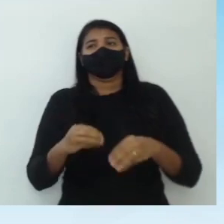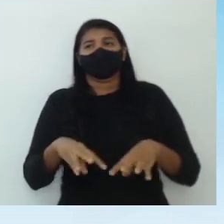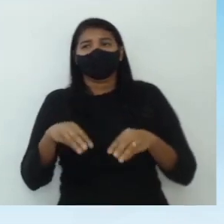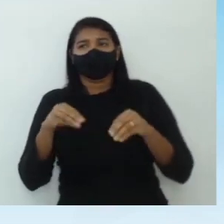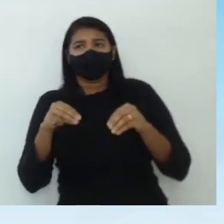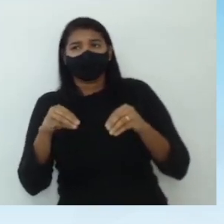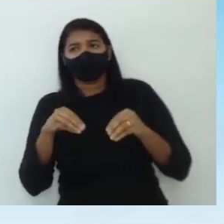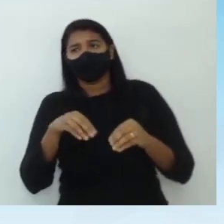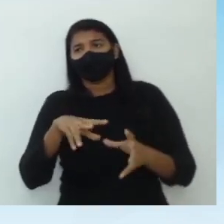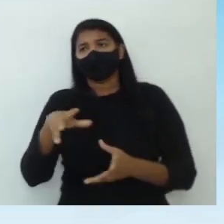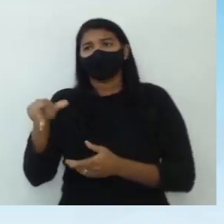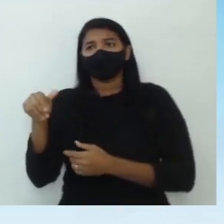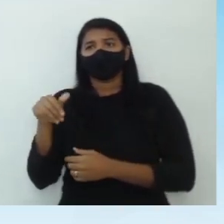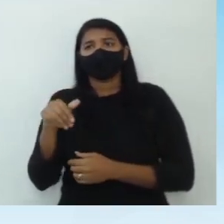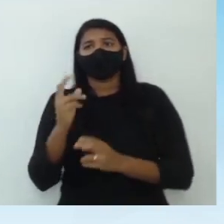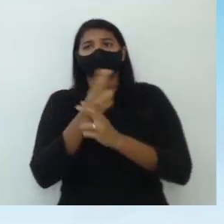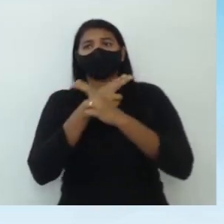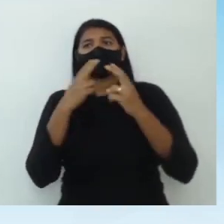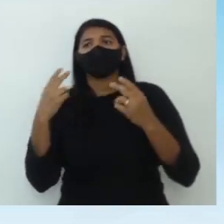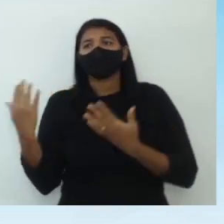jovens que já estão se